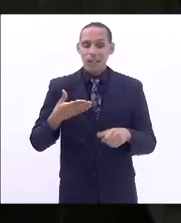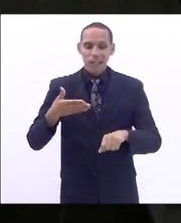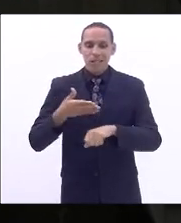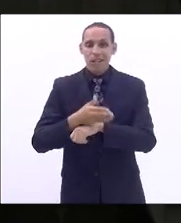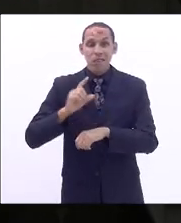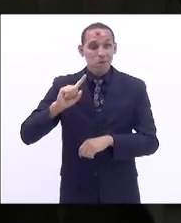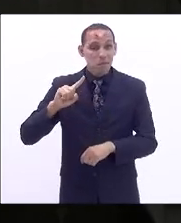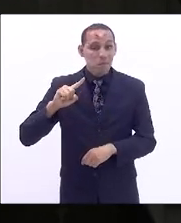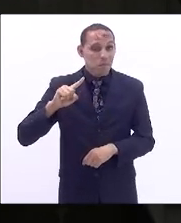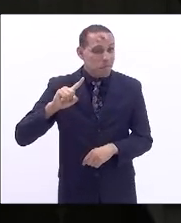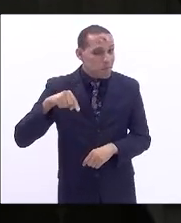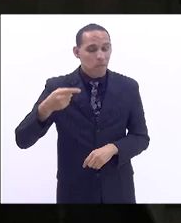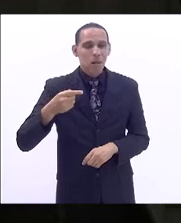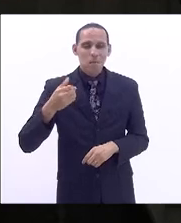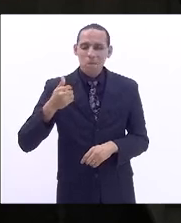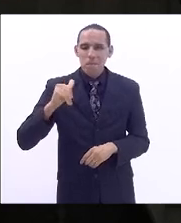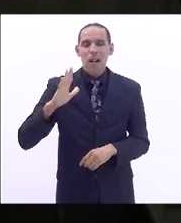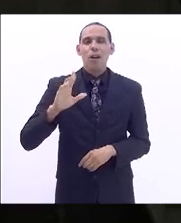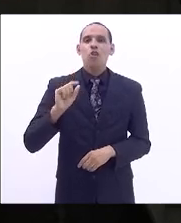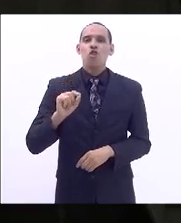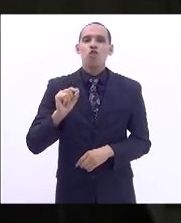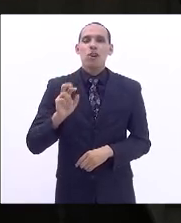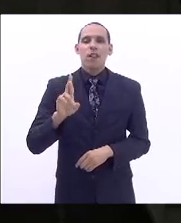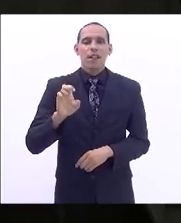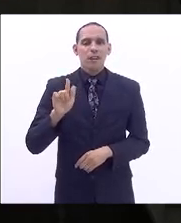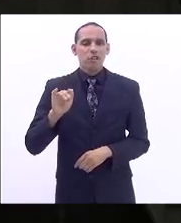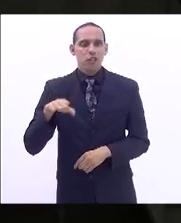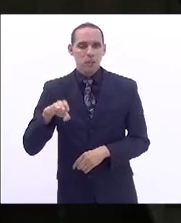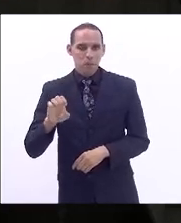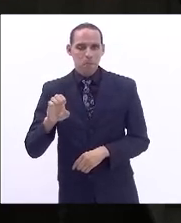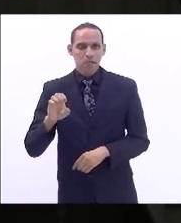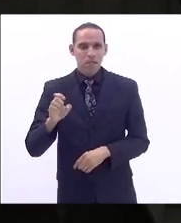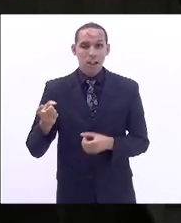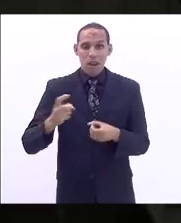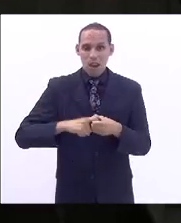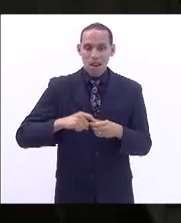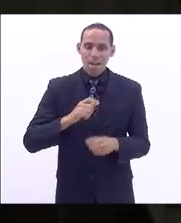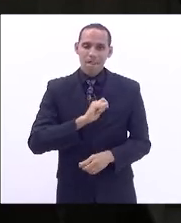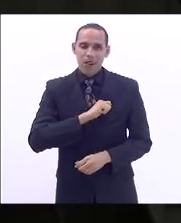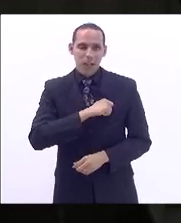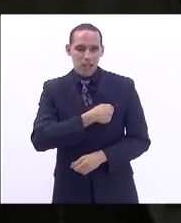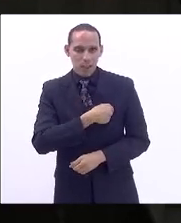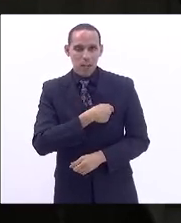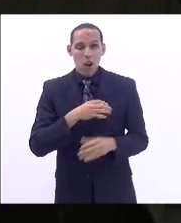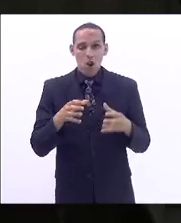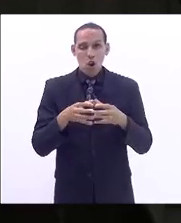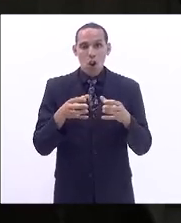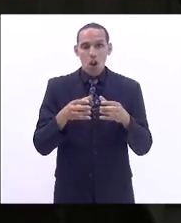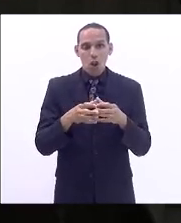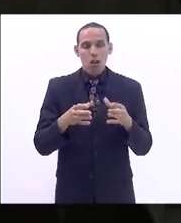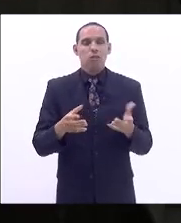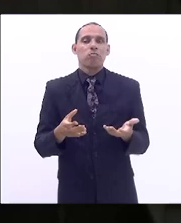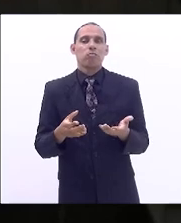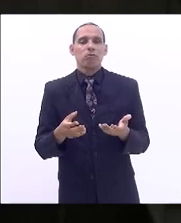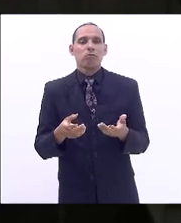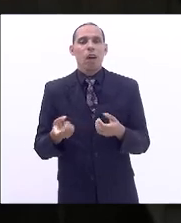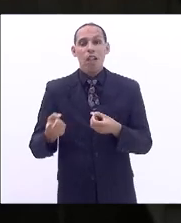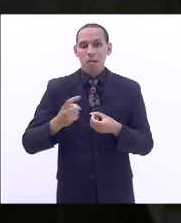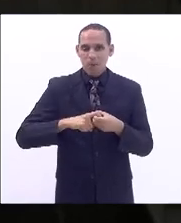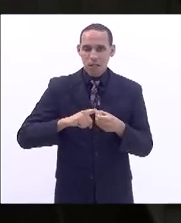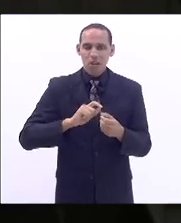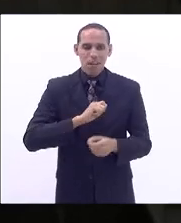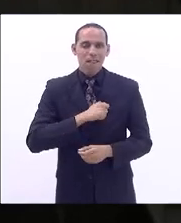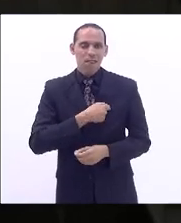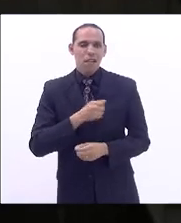intervenção para além da intervenção do regime de recuperação fiscal do Conselho de supervisão do regime de recuperação fiscal que intervém